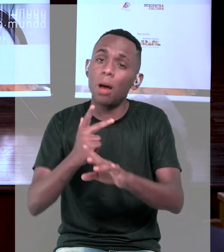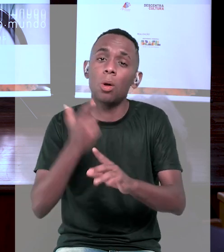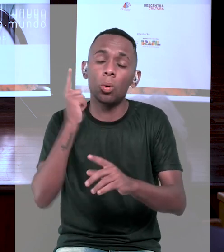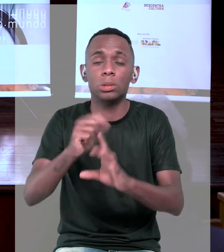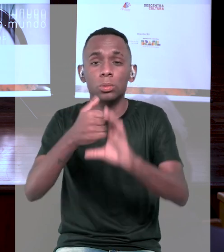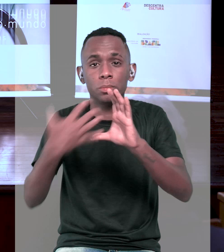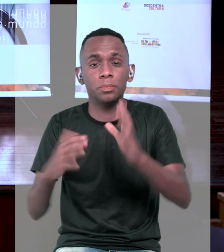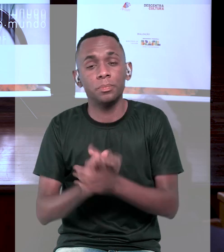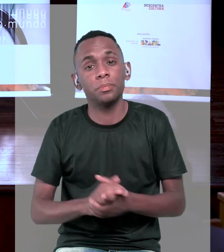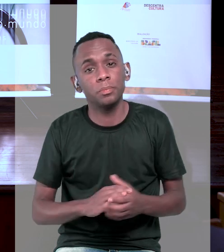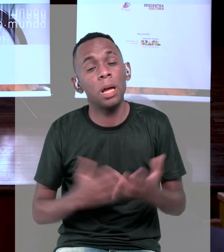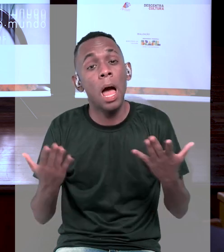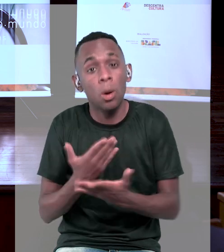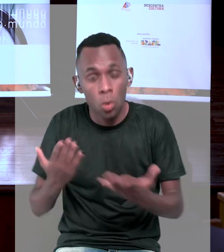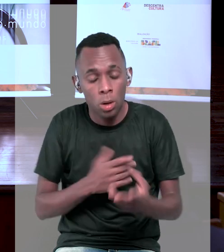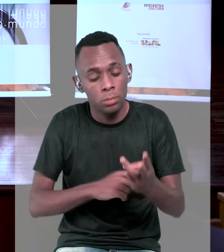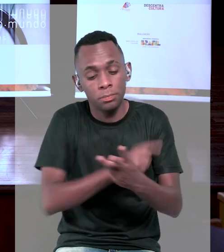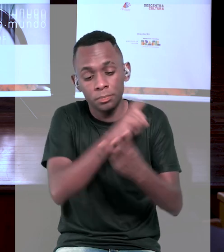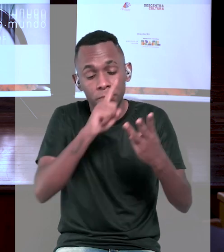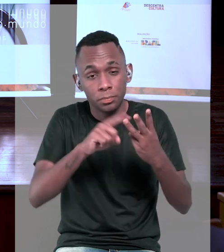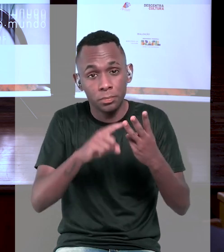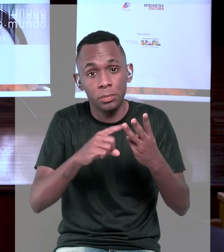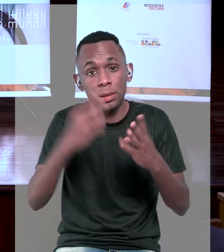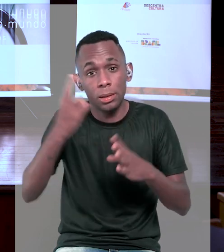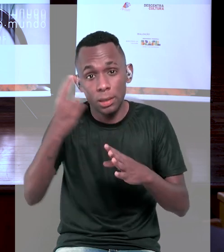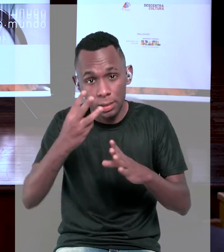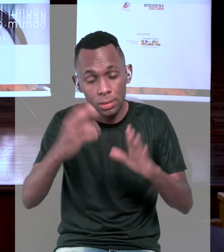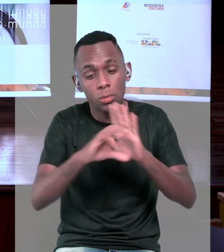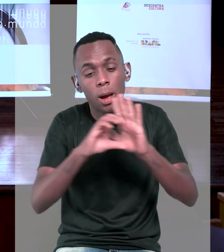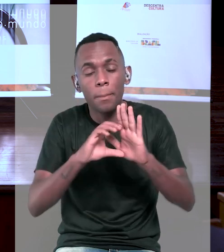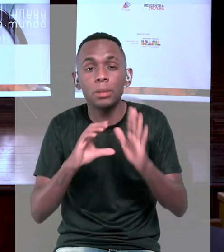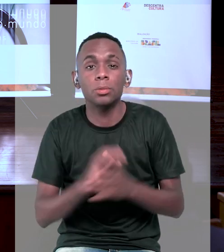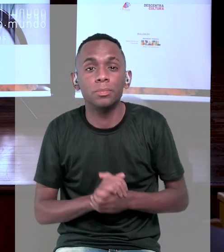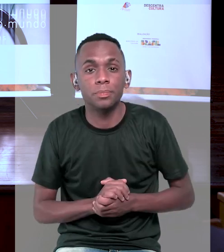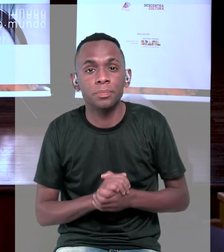Vou ao terceiro capítulo da minha trilha com vocês.